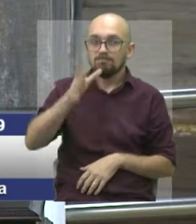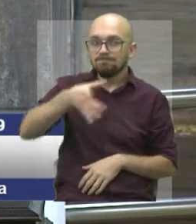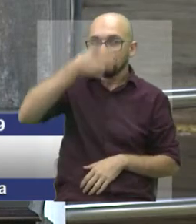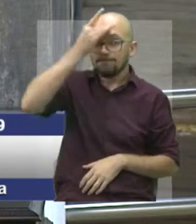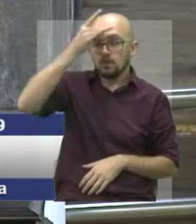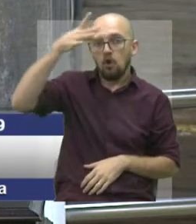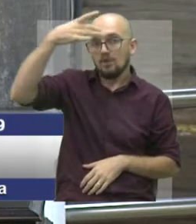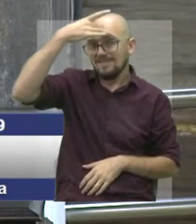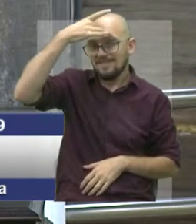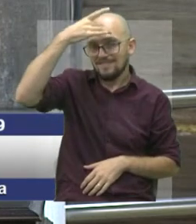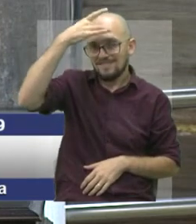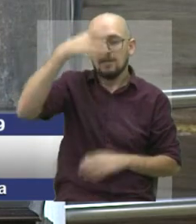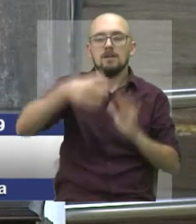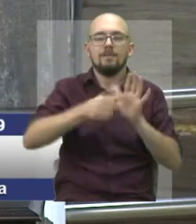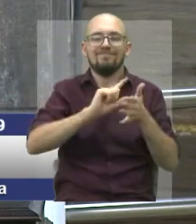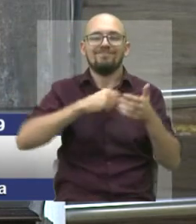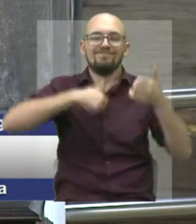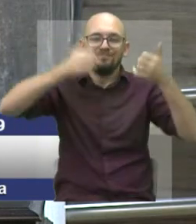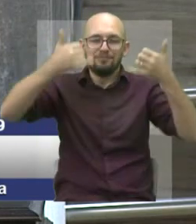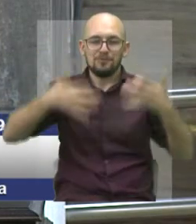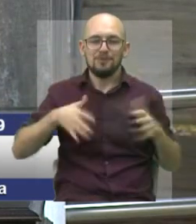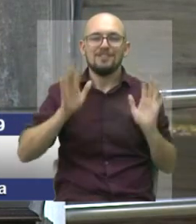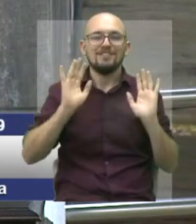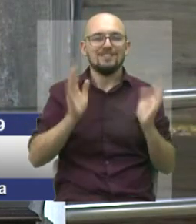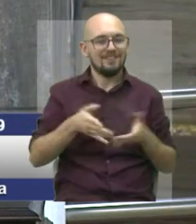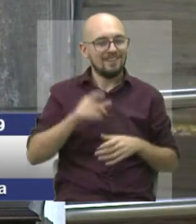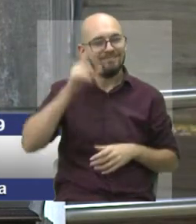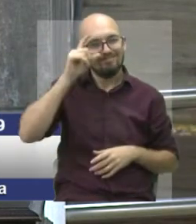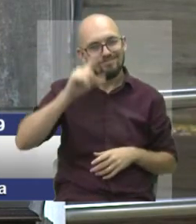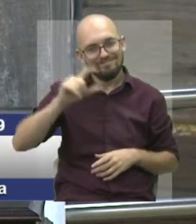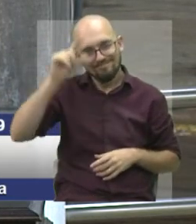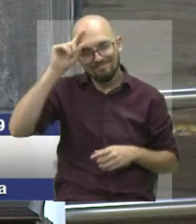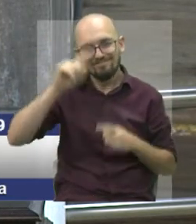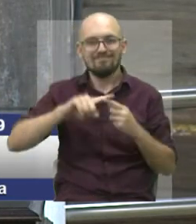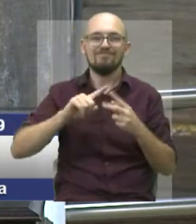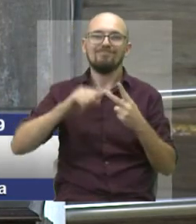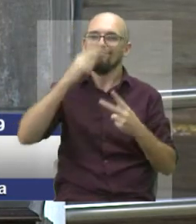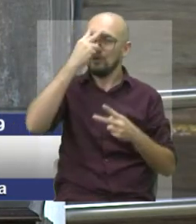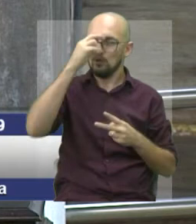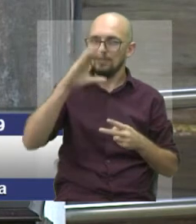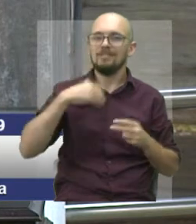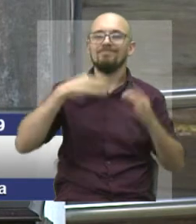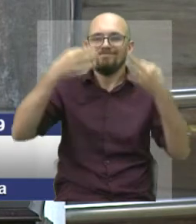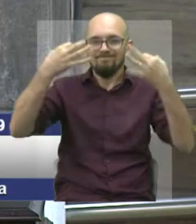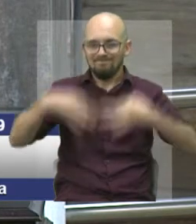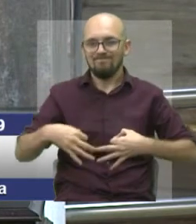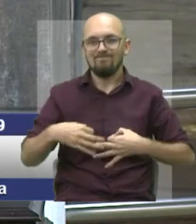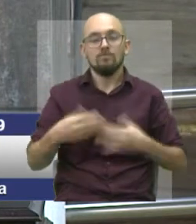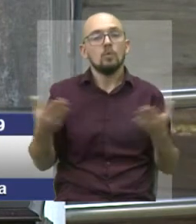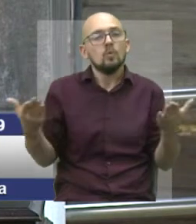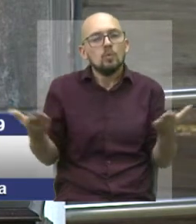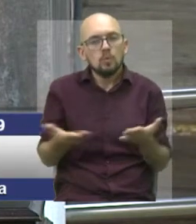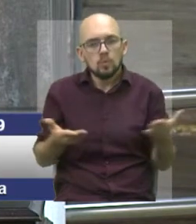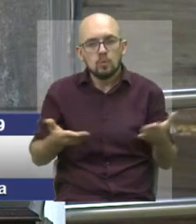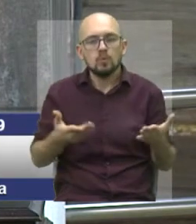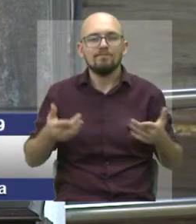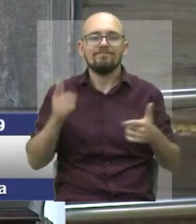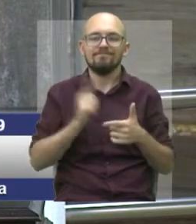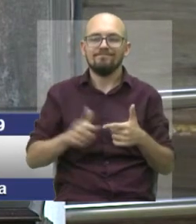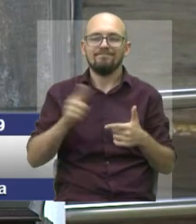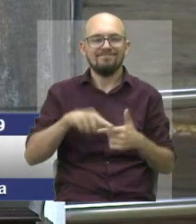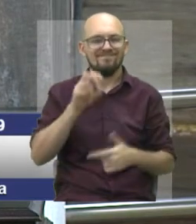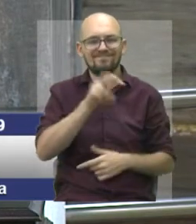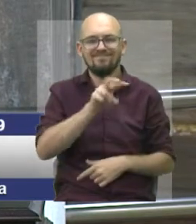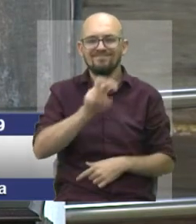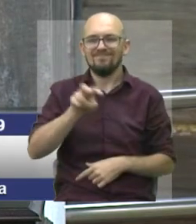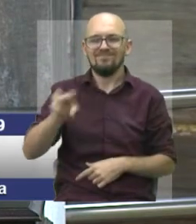como já afirmaram aqui os nossos vereadores colegas anteriormente. Hoje, esse problema das drogas,